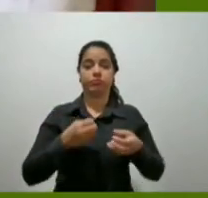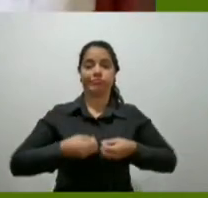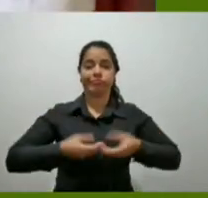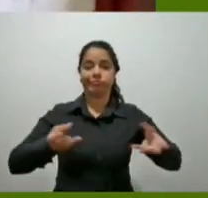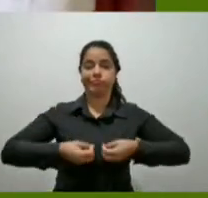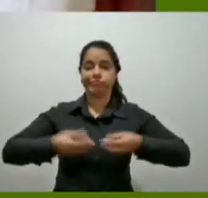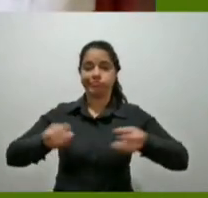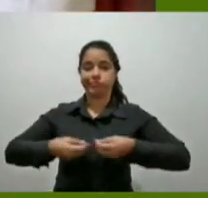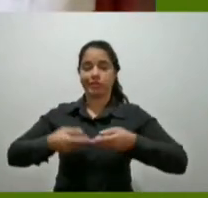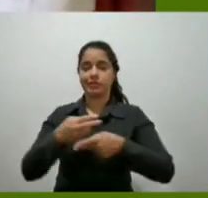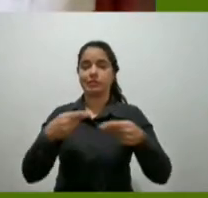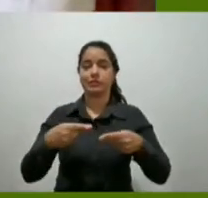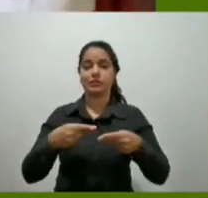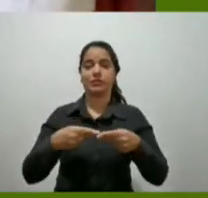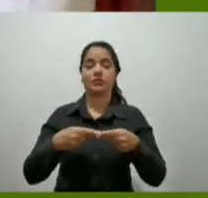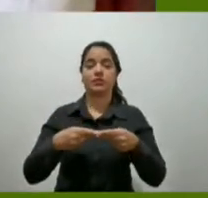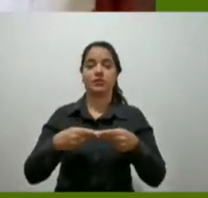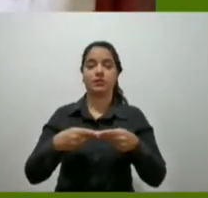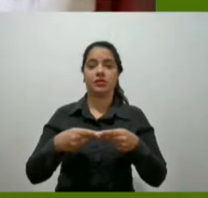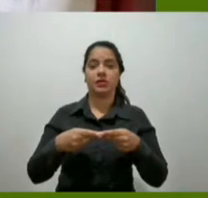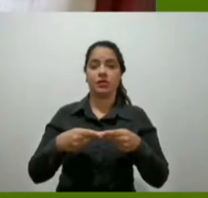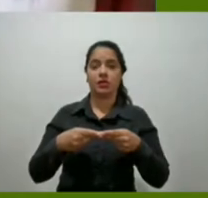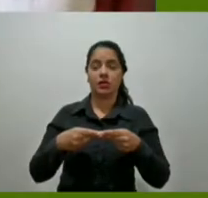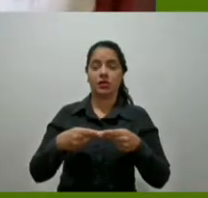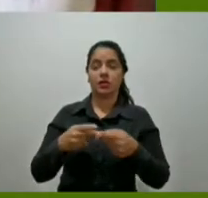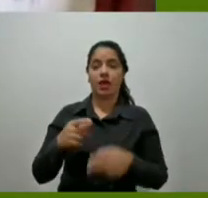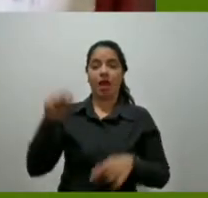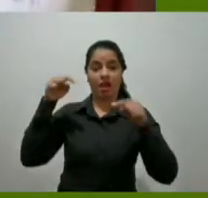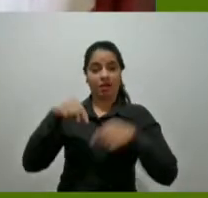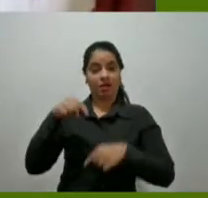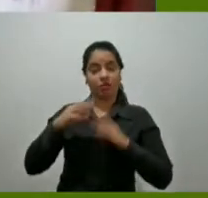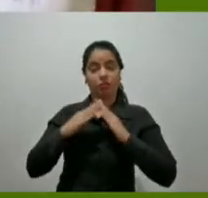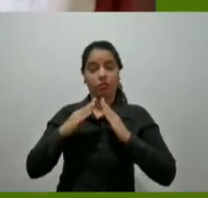temos 6 lojas que vendem produtos alimentares